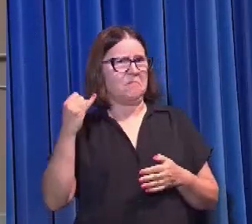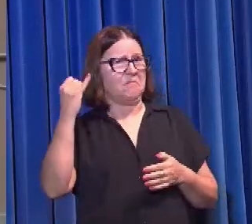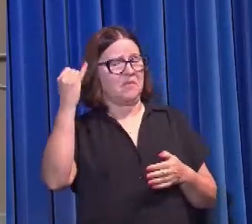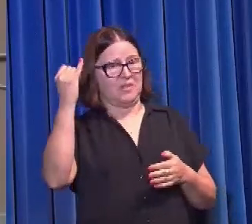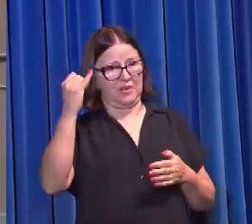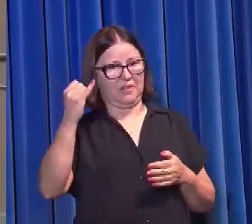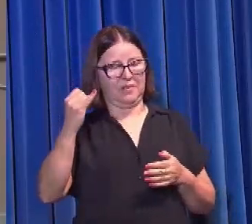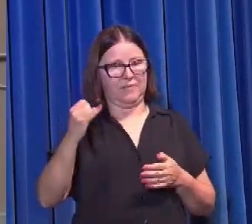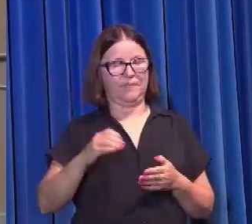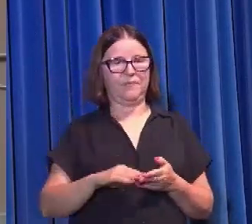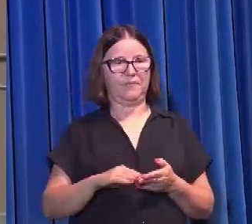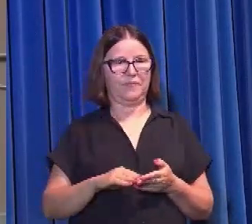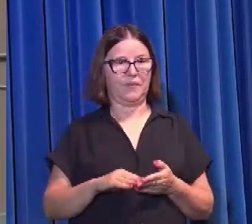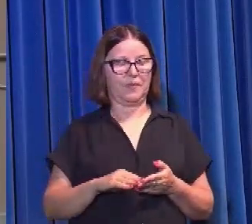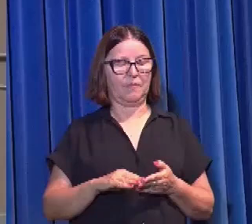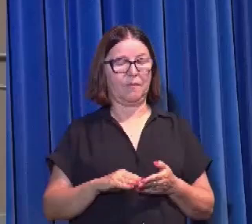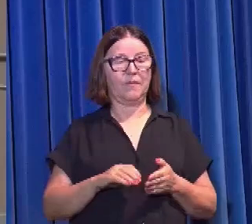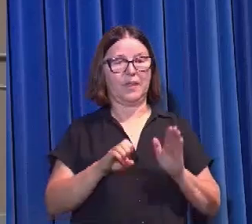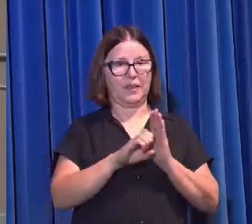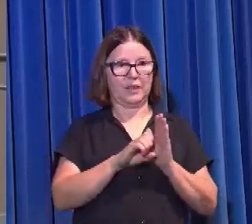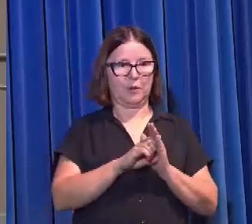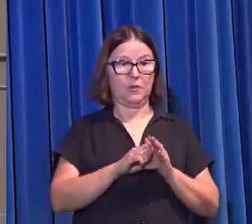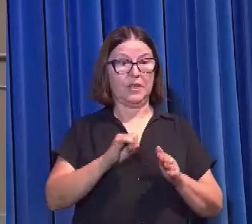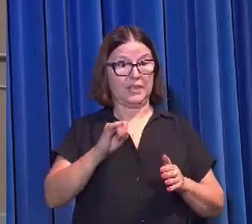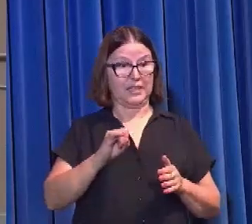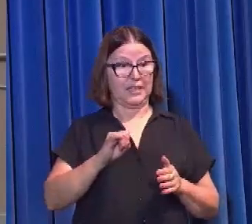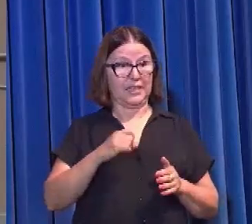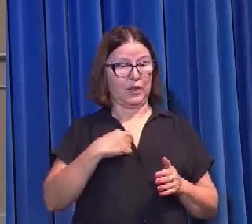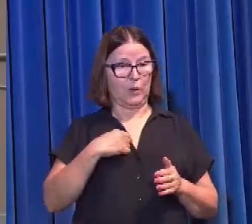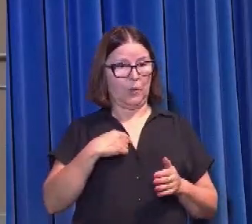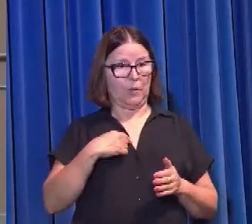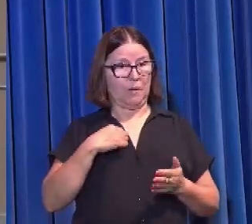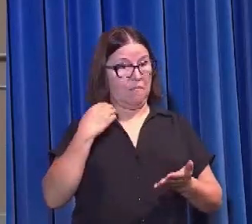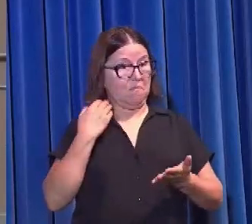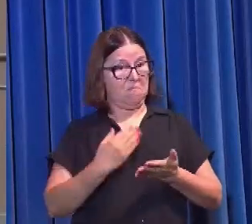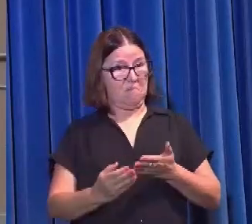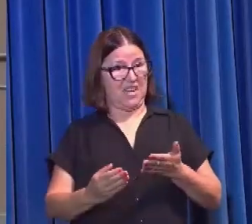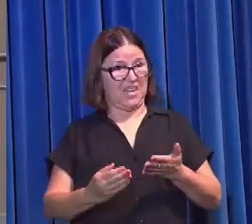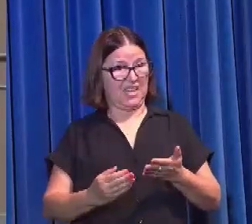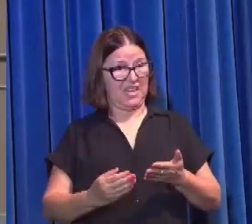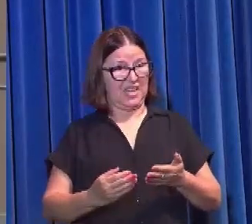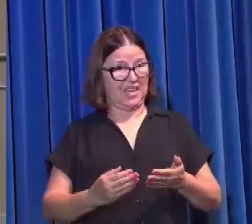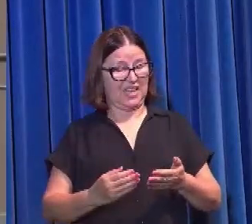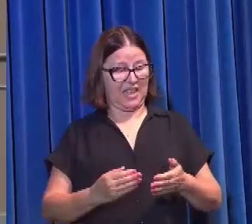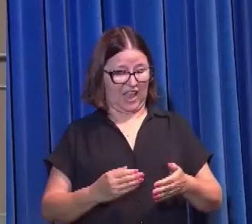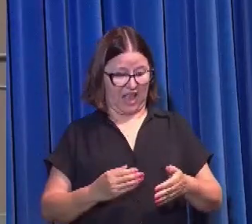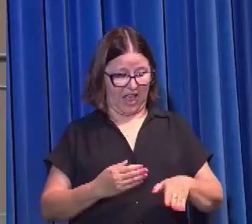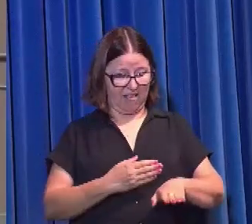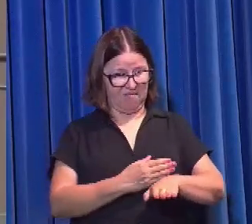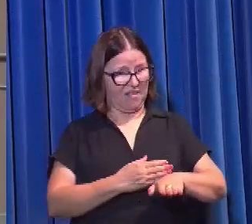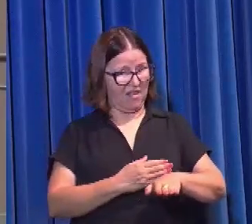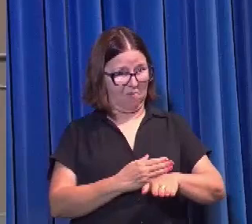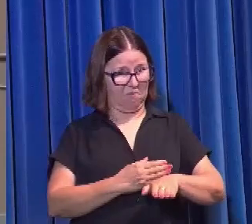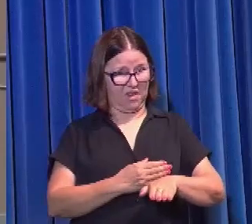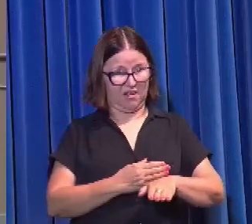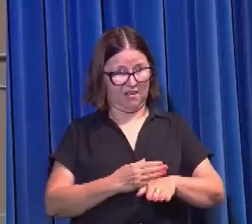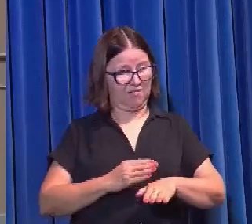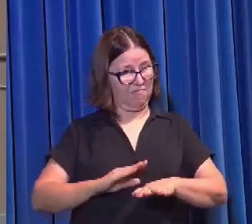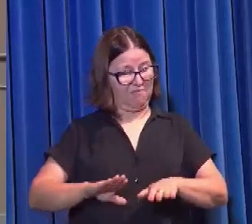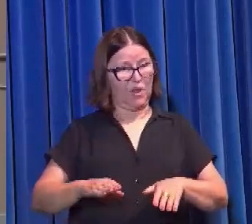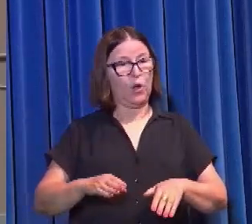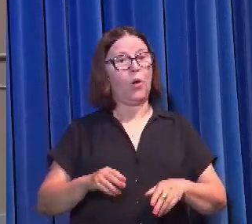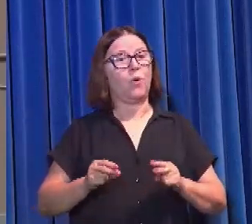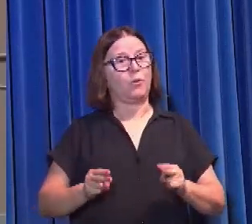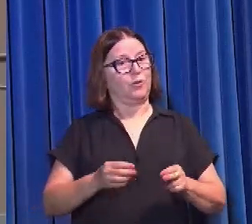importante, mas se eu perder uma perna, eu continuo vivendo. Mas se eu perder a cabeça, eu morro. Então existem alguns membros, alguns dons que